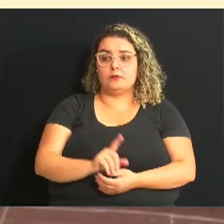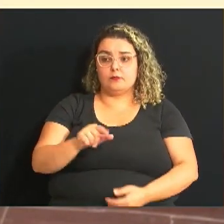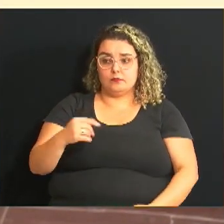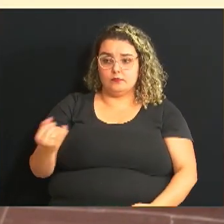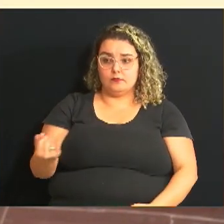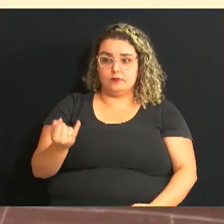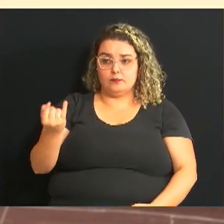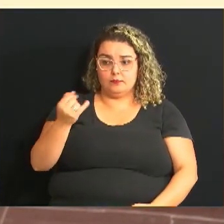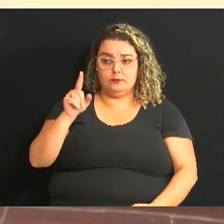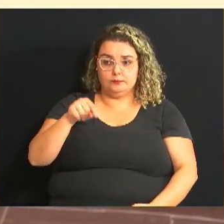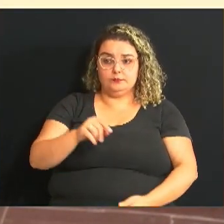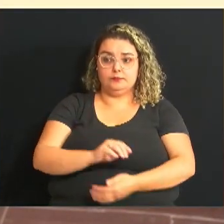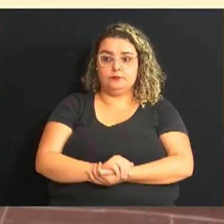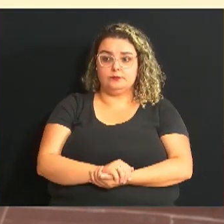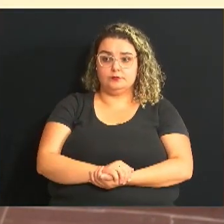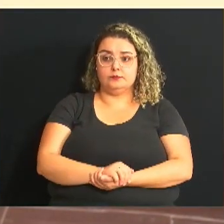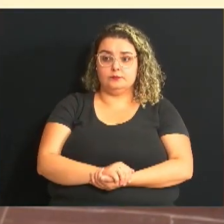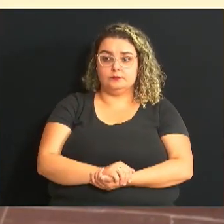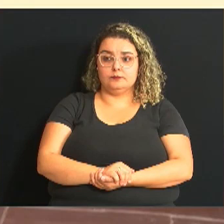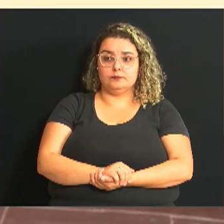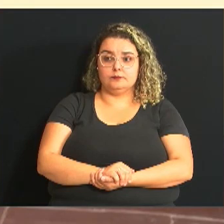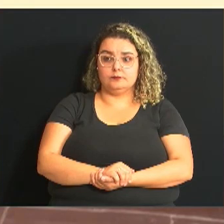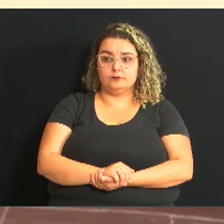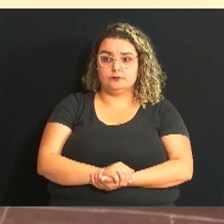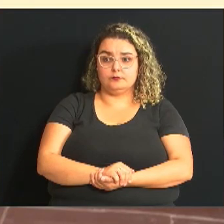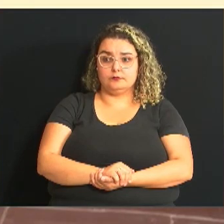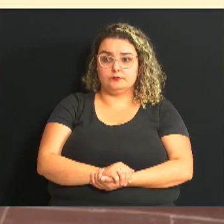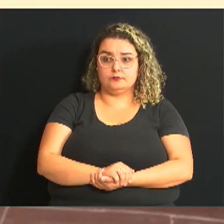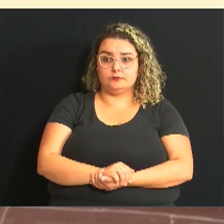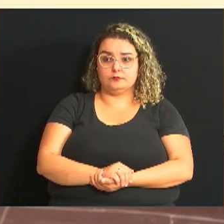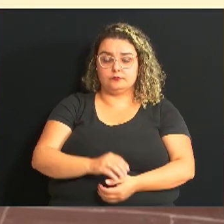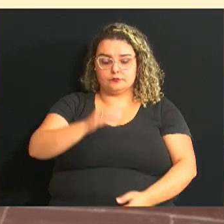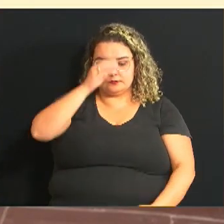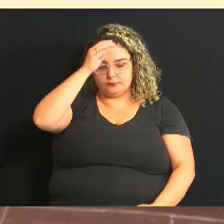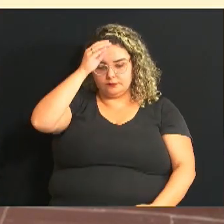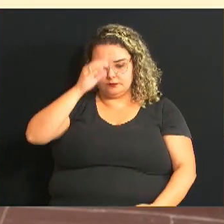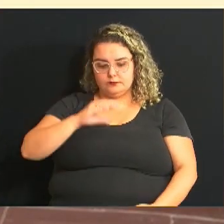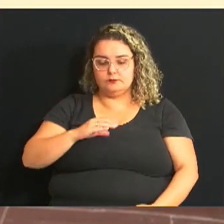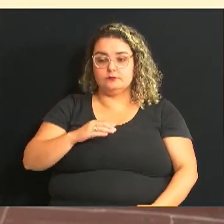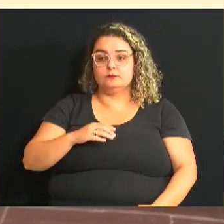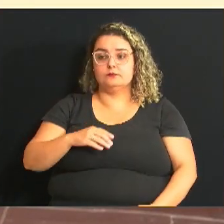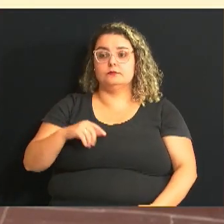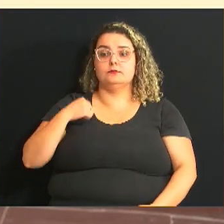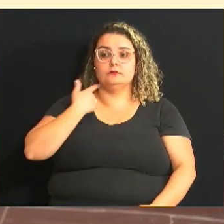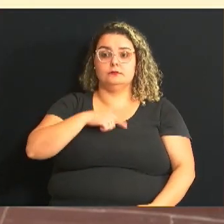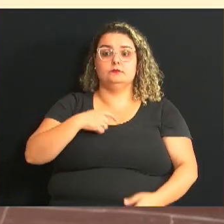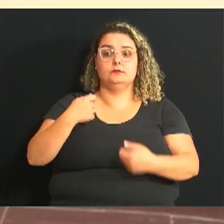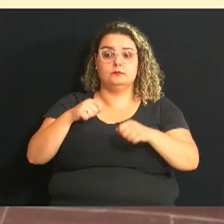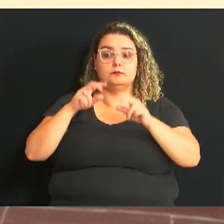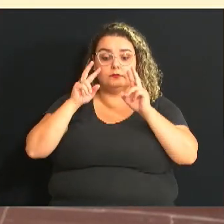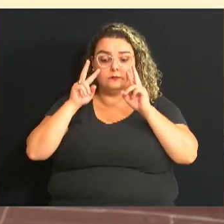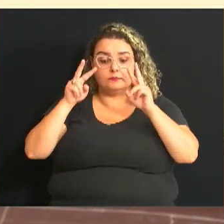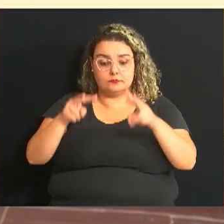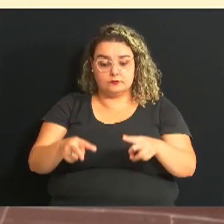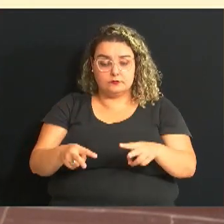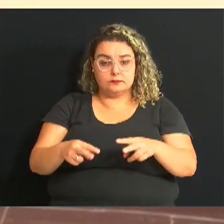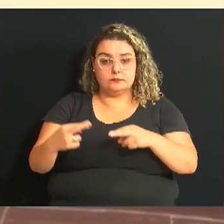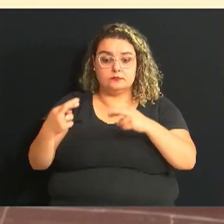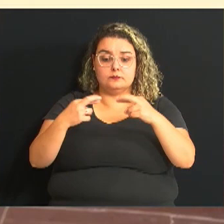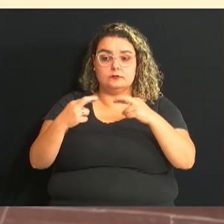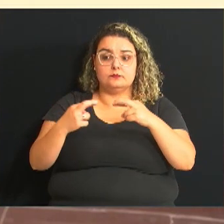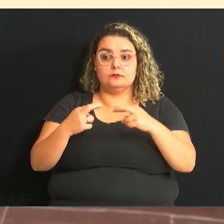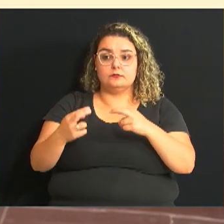isso. O cidadão, a gente precisa sempre estar olhando, verificando